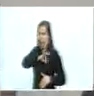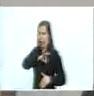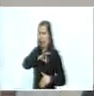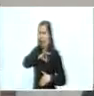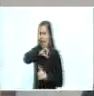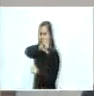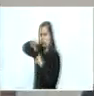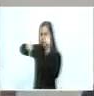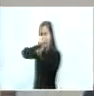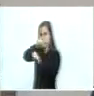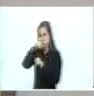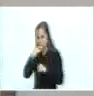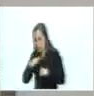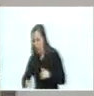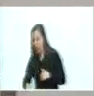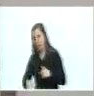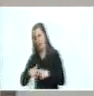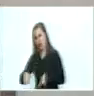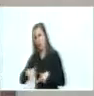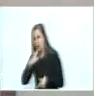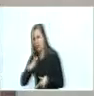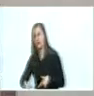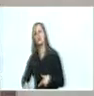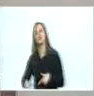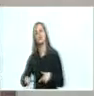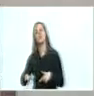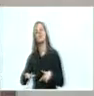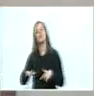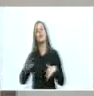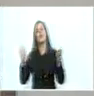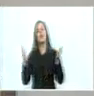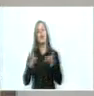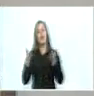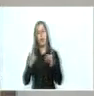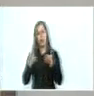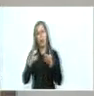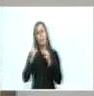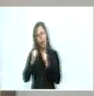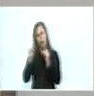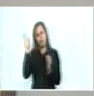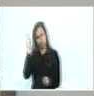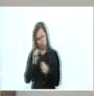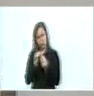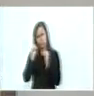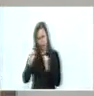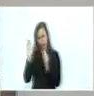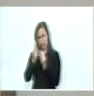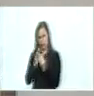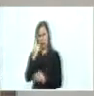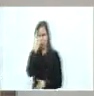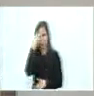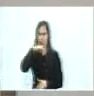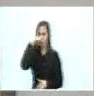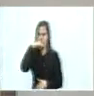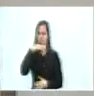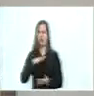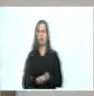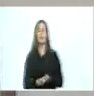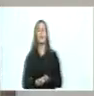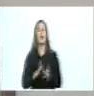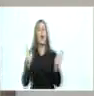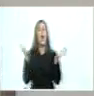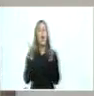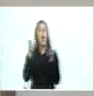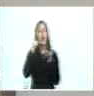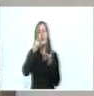trabalho infantil. E hoje nós vemos... Estou concluindo, tá, senhor presidente? Um minuto. Obrigado. E hoje a gente vê